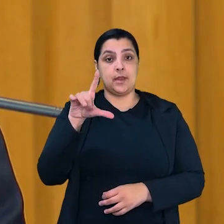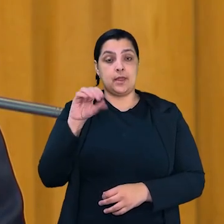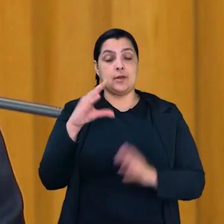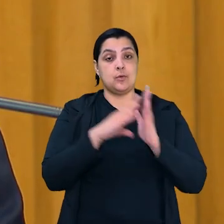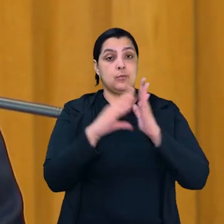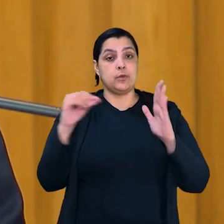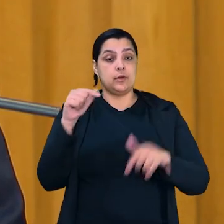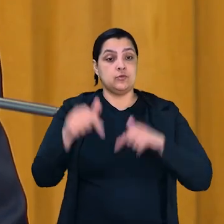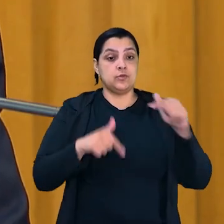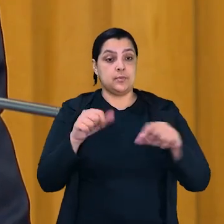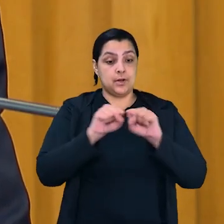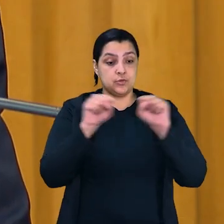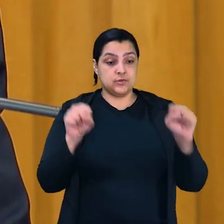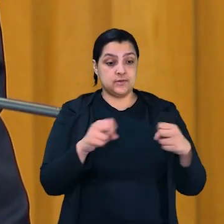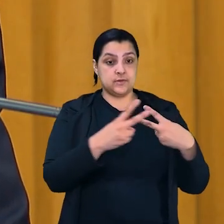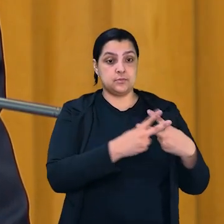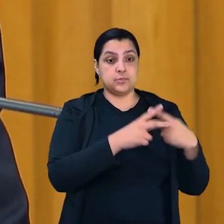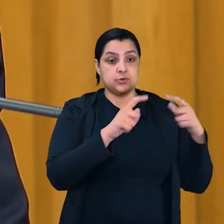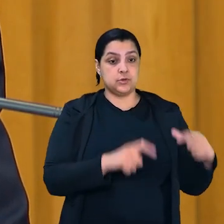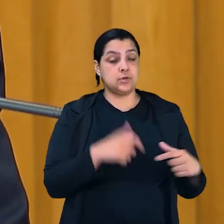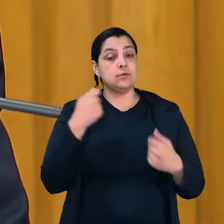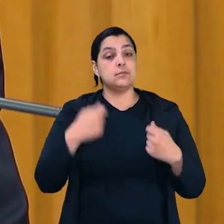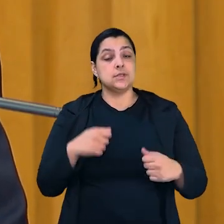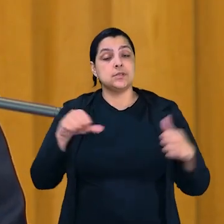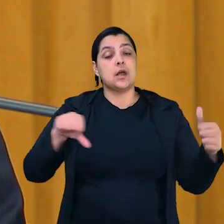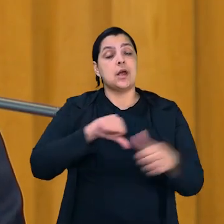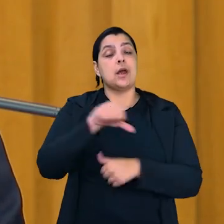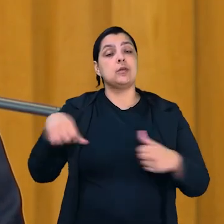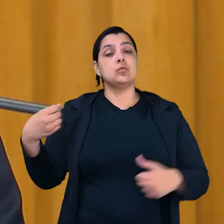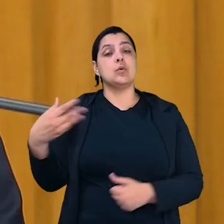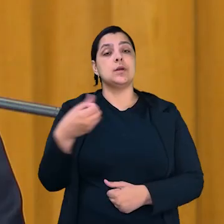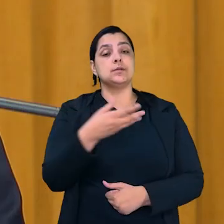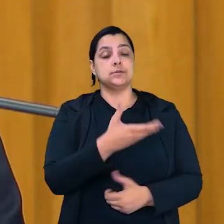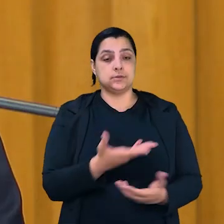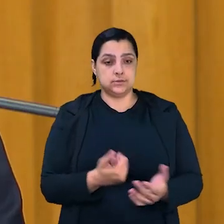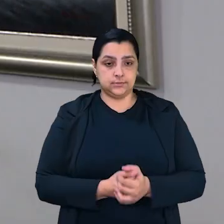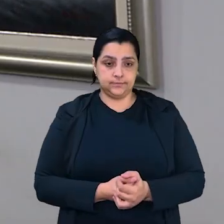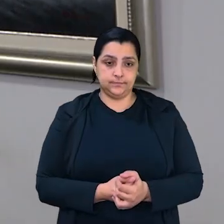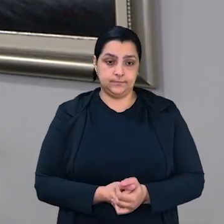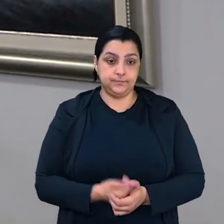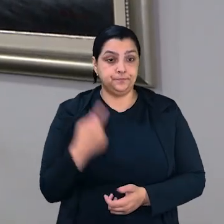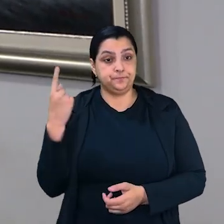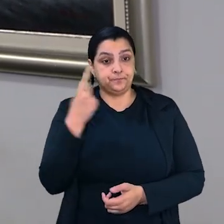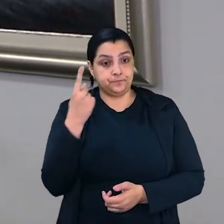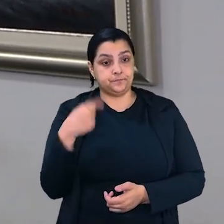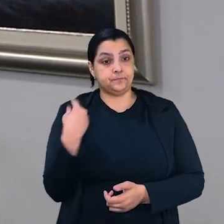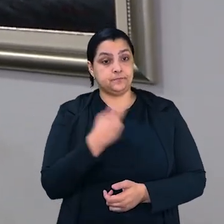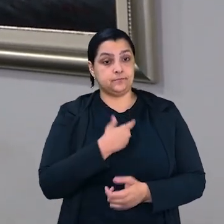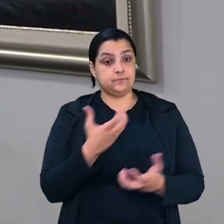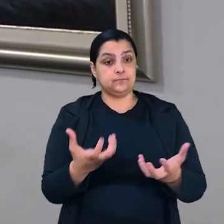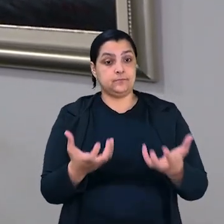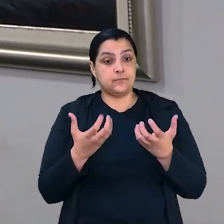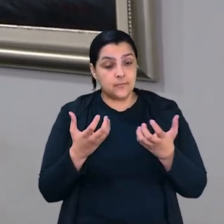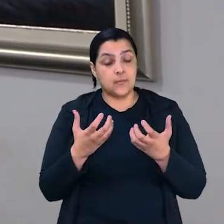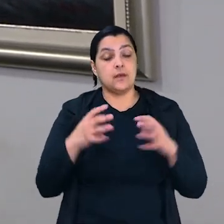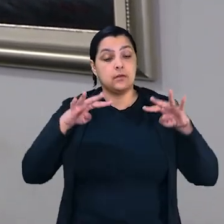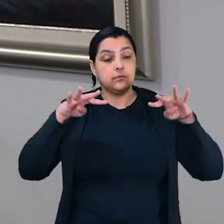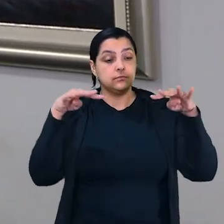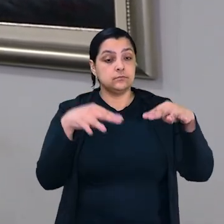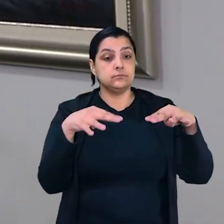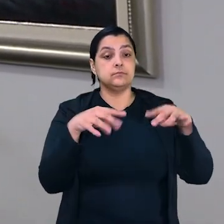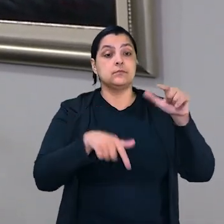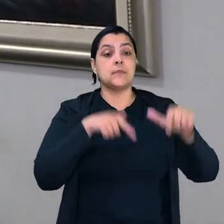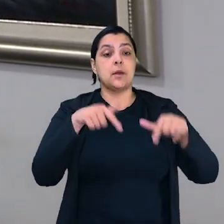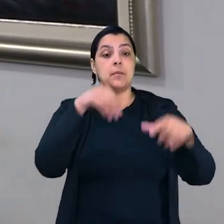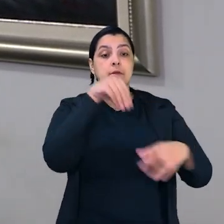que o modelo de trabalho no sistema prisional precisa ser atualizado. O primeiro deles é colocar luz na